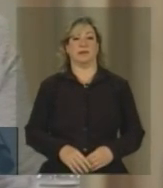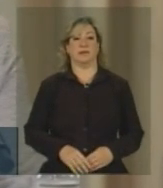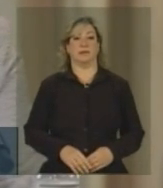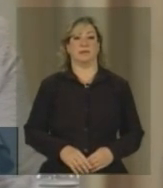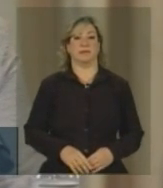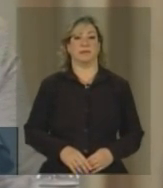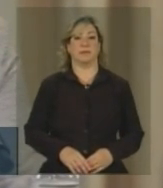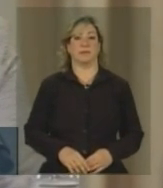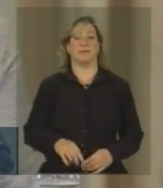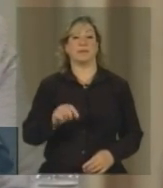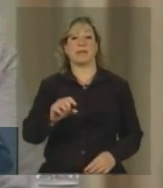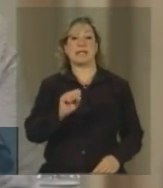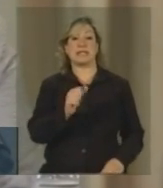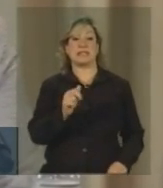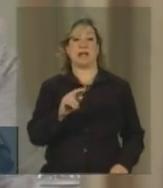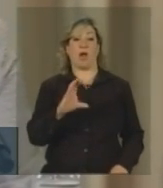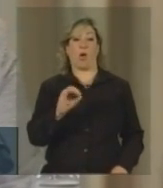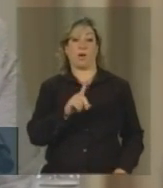o presidente Sarkozy,